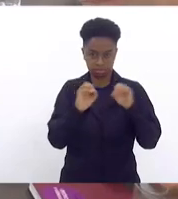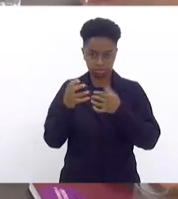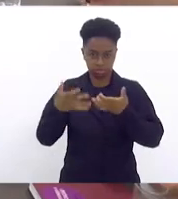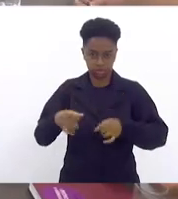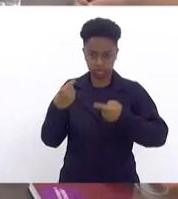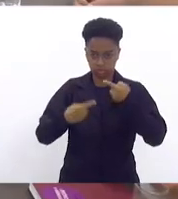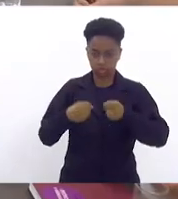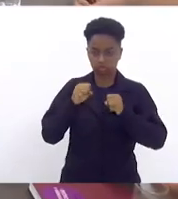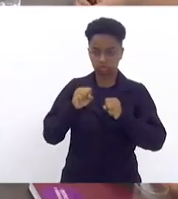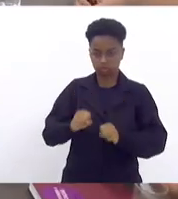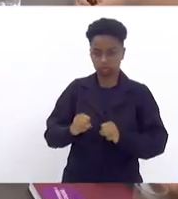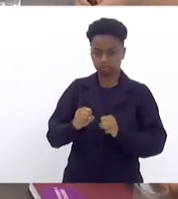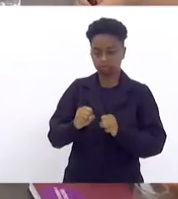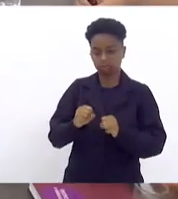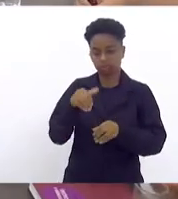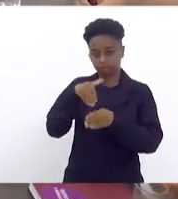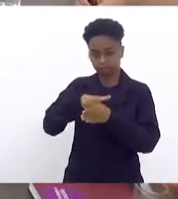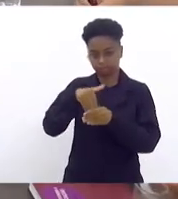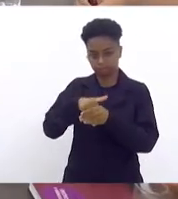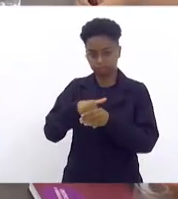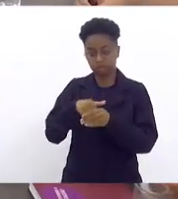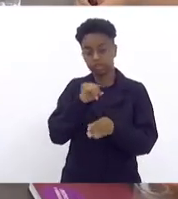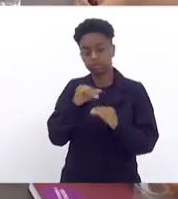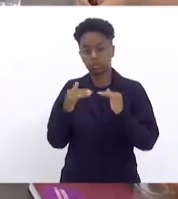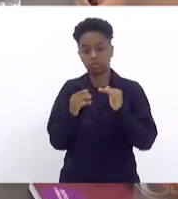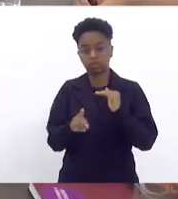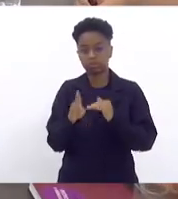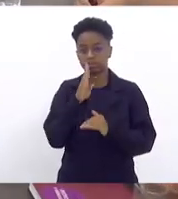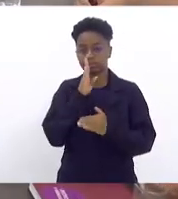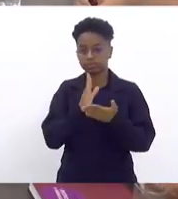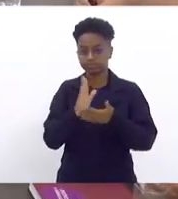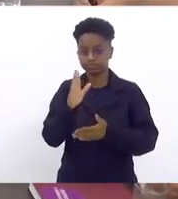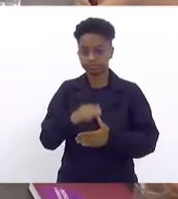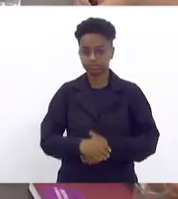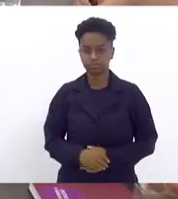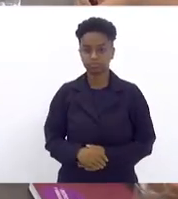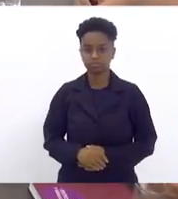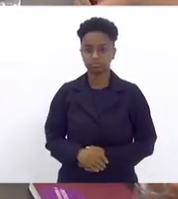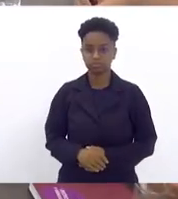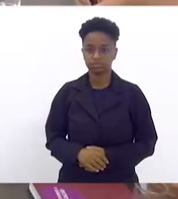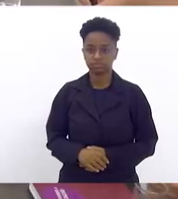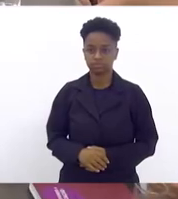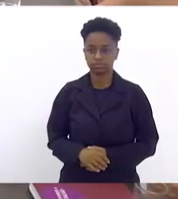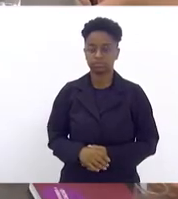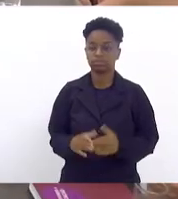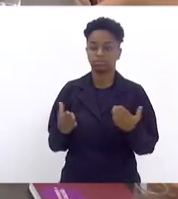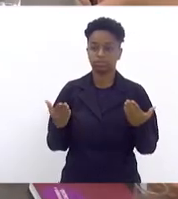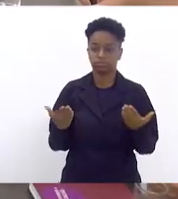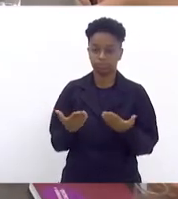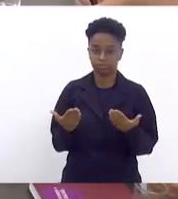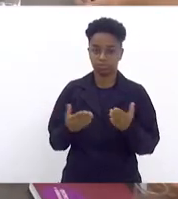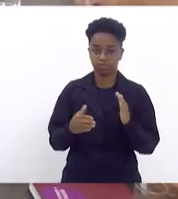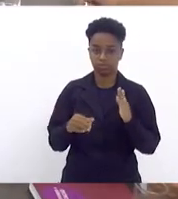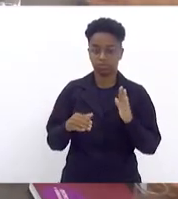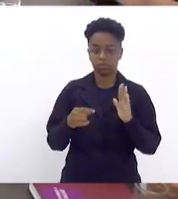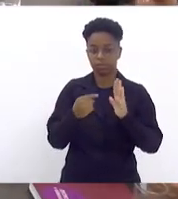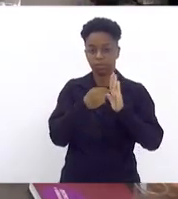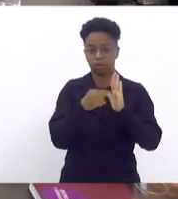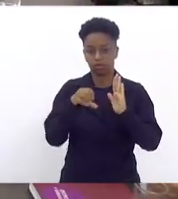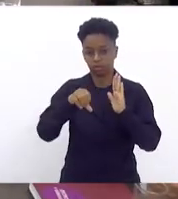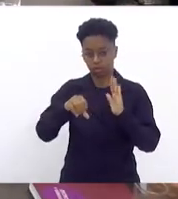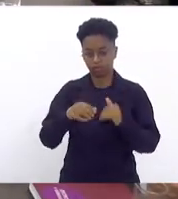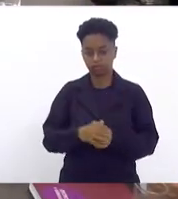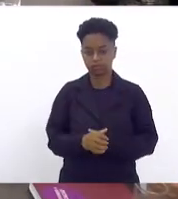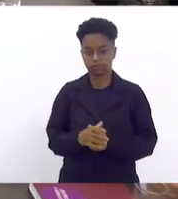havendo quem queira discutir, encerrada a discussão. Em votação, senhores que aprovam, permanece como estão, aprovado. Passo ao 9 da pauta. É o